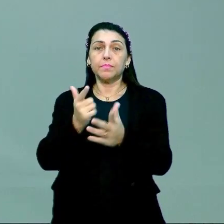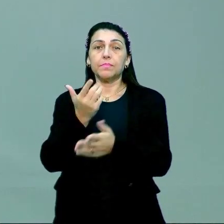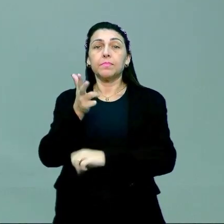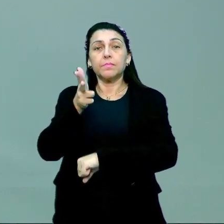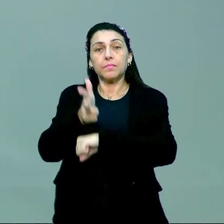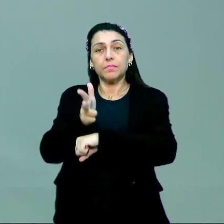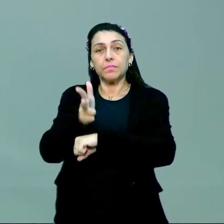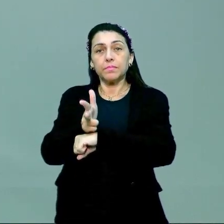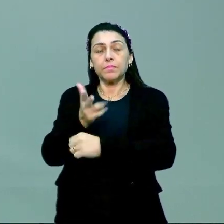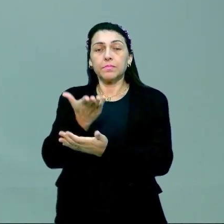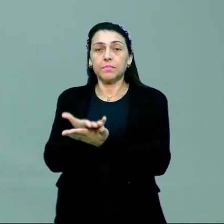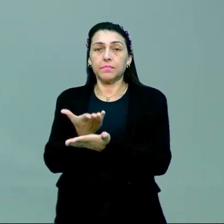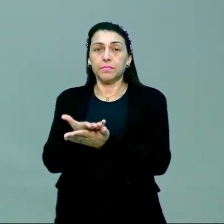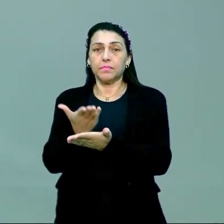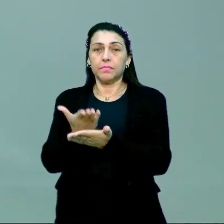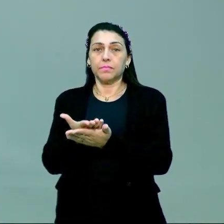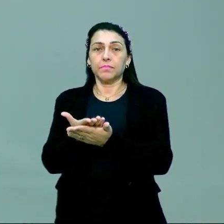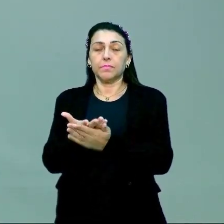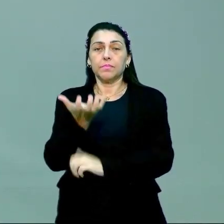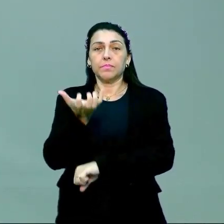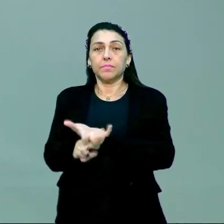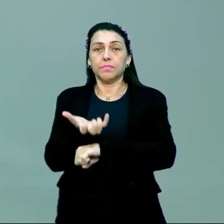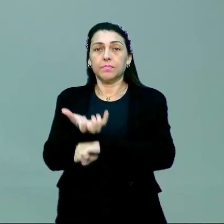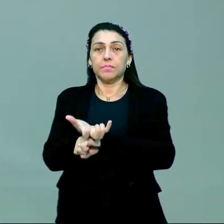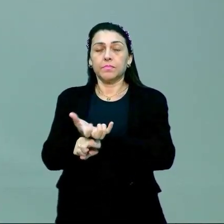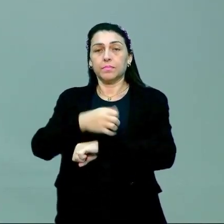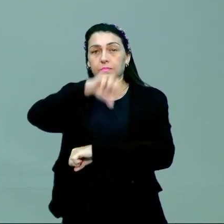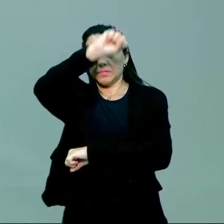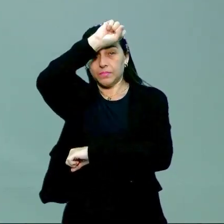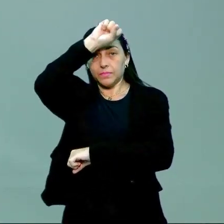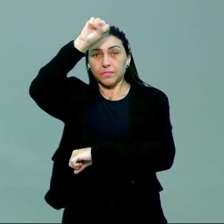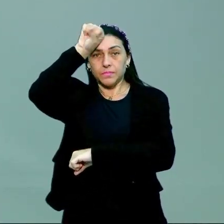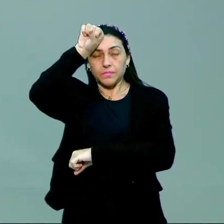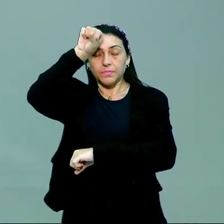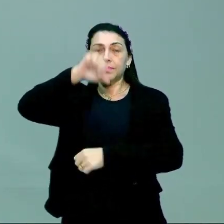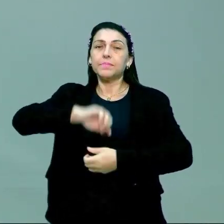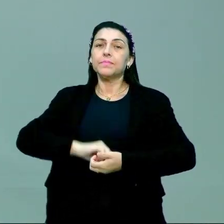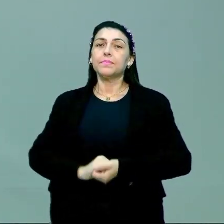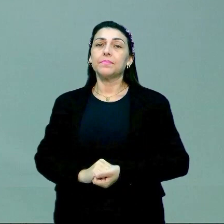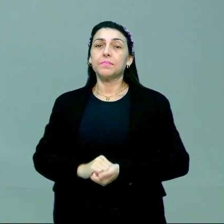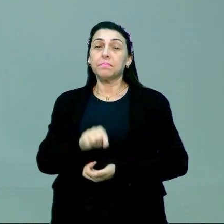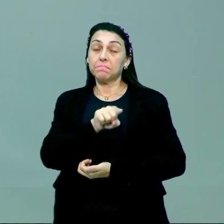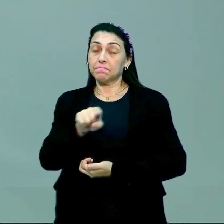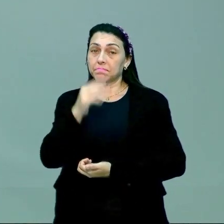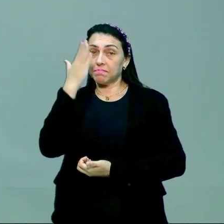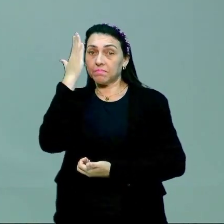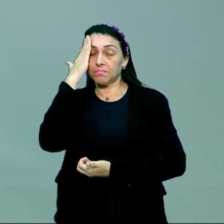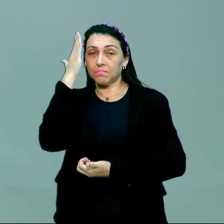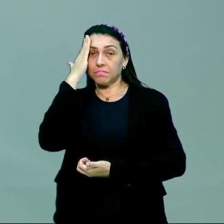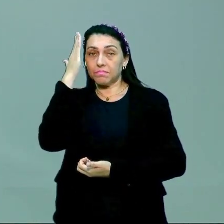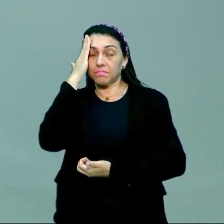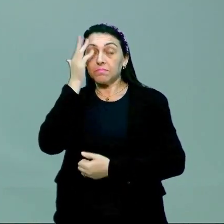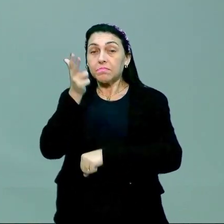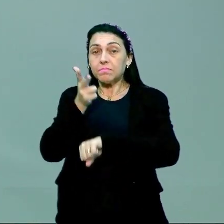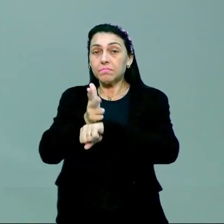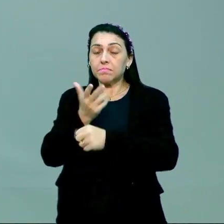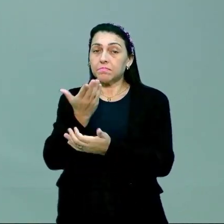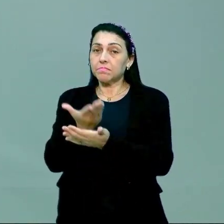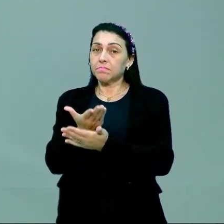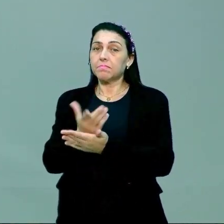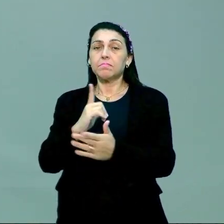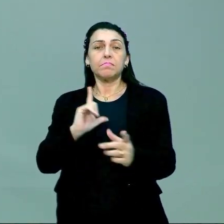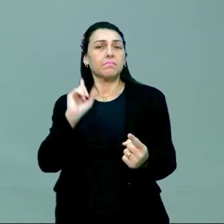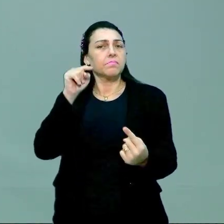uma videoaula do seu componente curricular Sociologia. E você sabe que essa videoaula ela tem